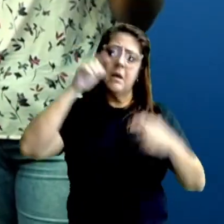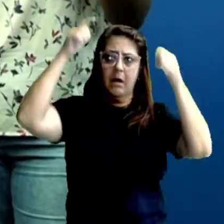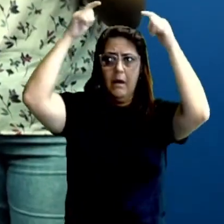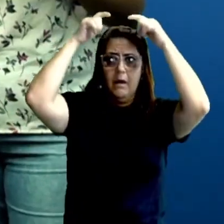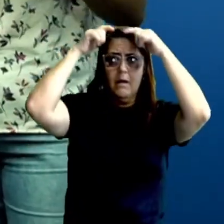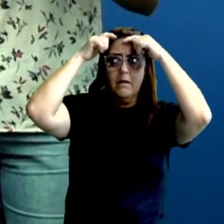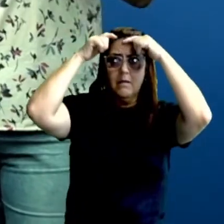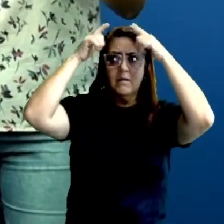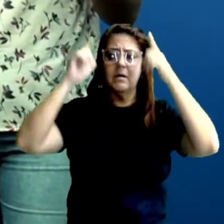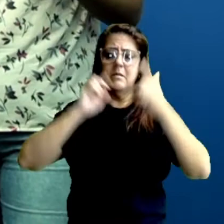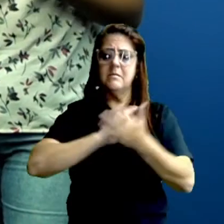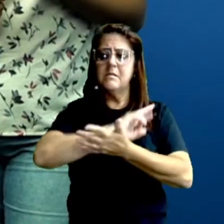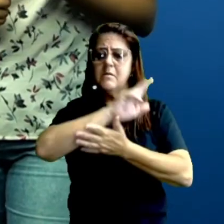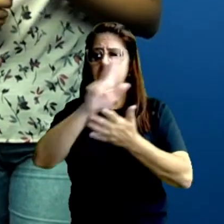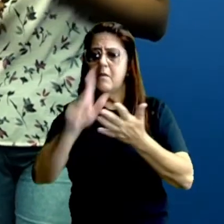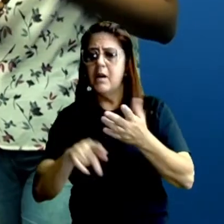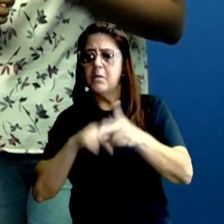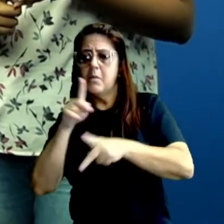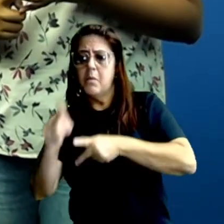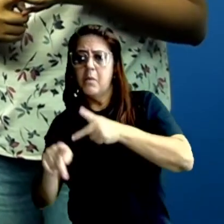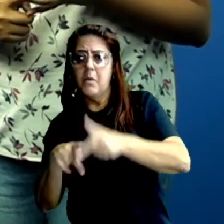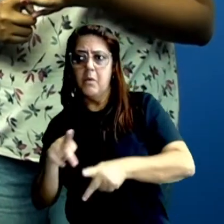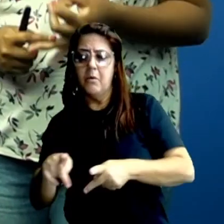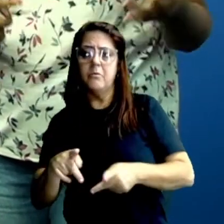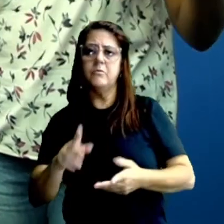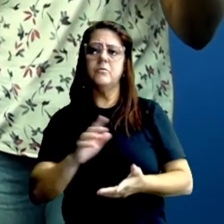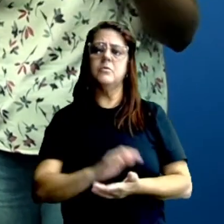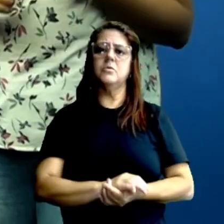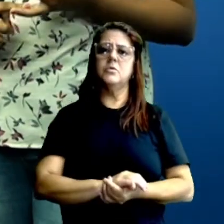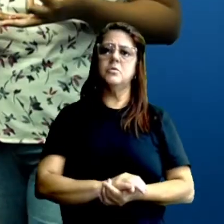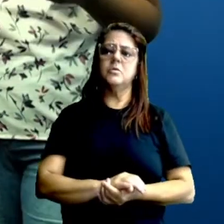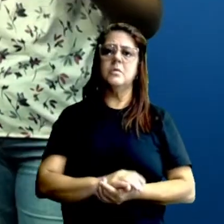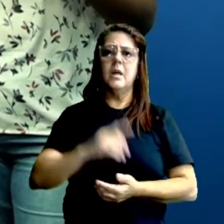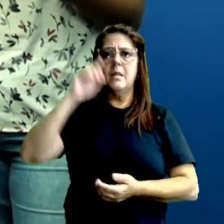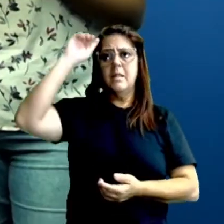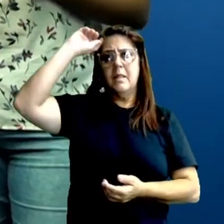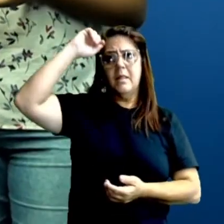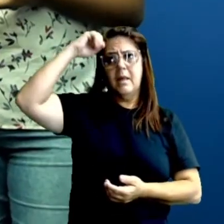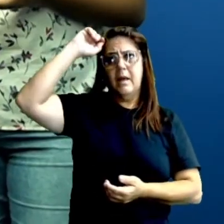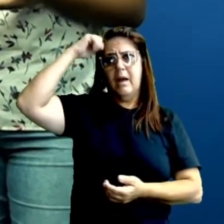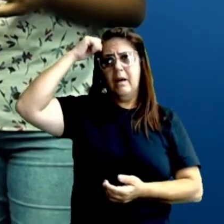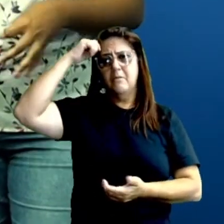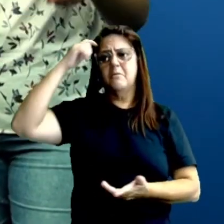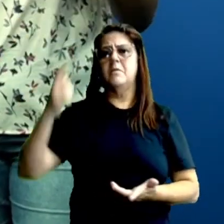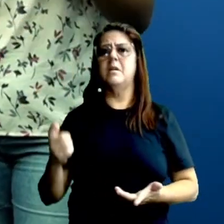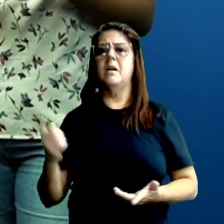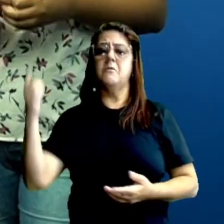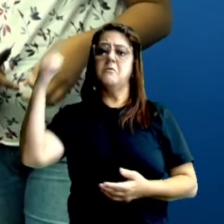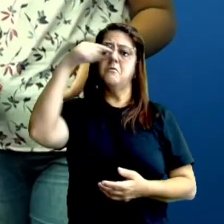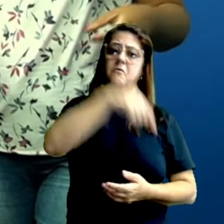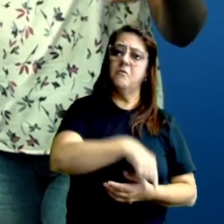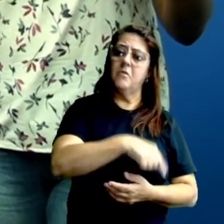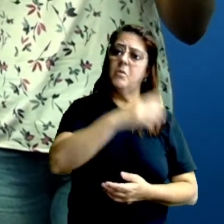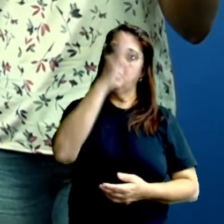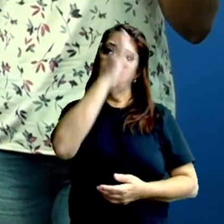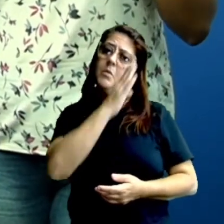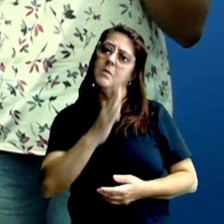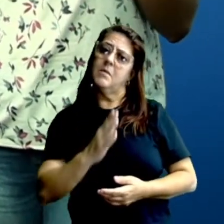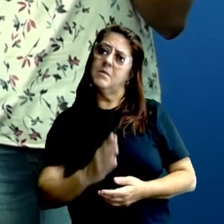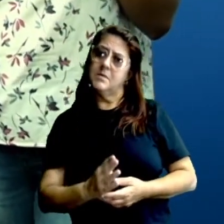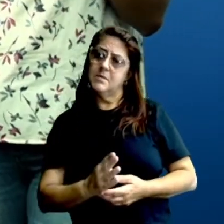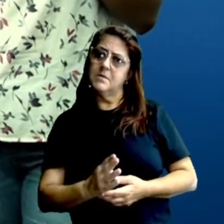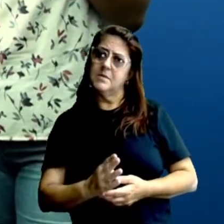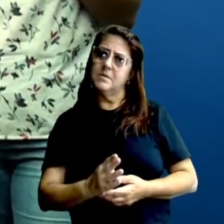rainhas né de vários povos é micos da África foram trazidos para cá mesmo assim